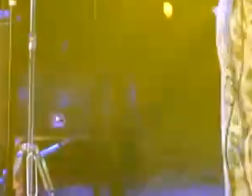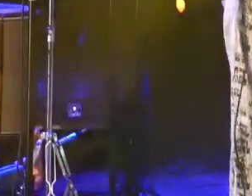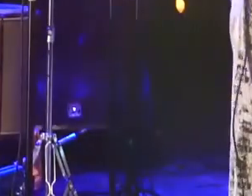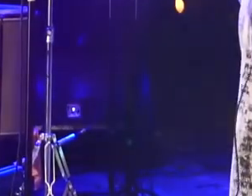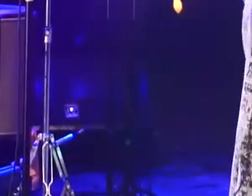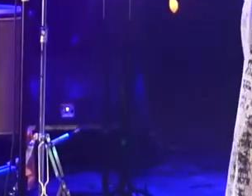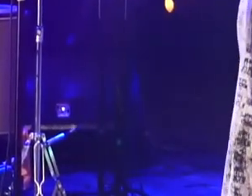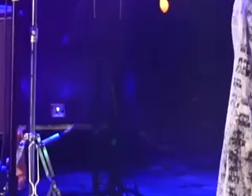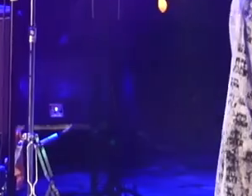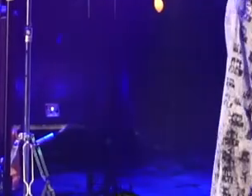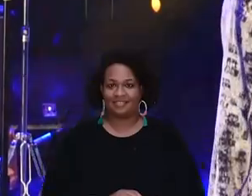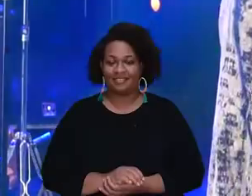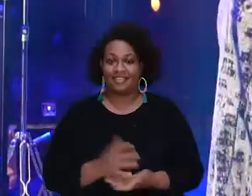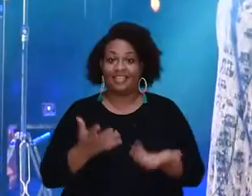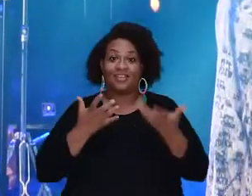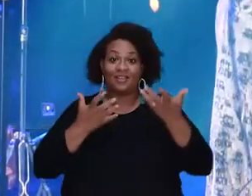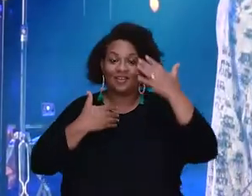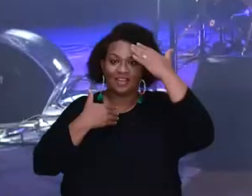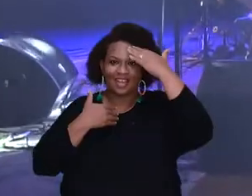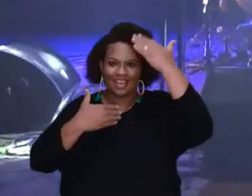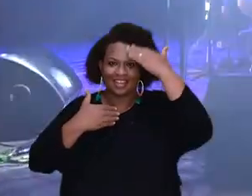Tamo junto, família. Eu queria agradecer